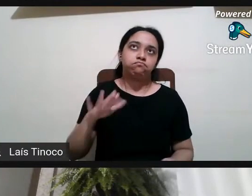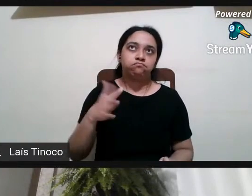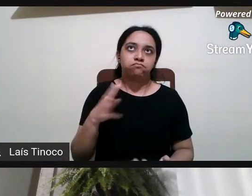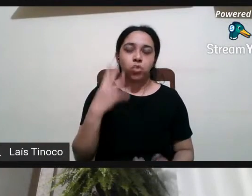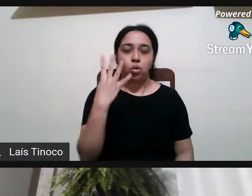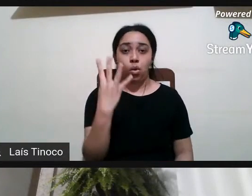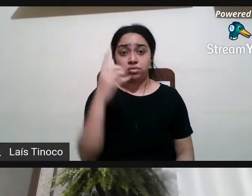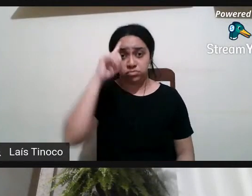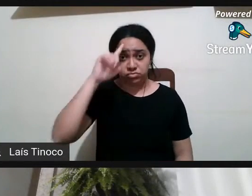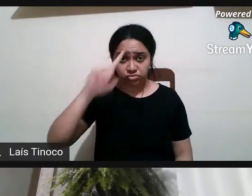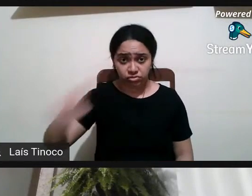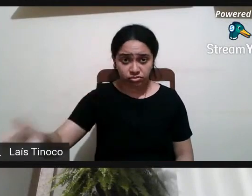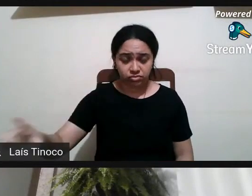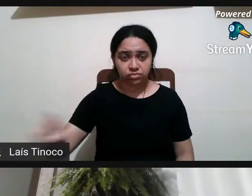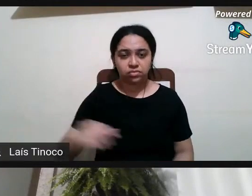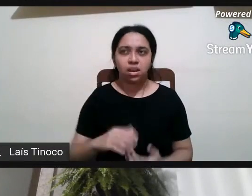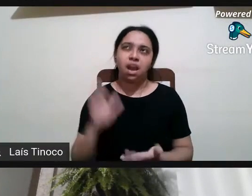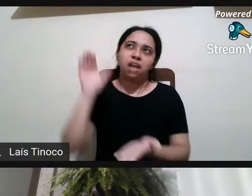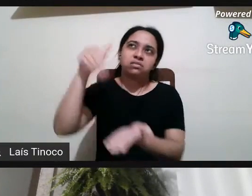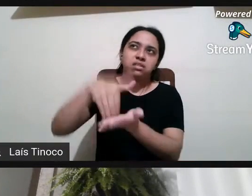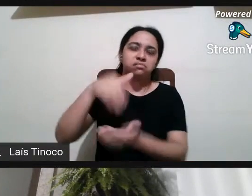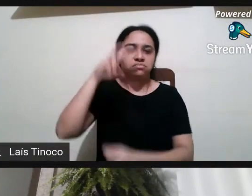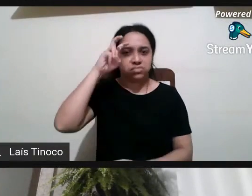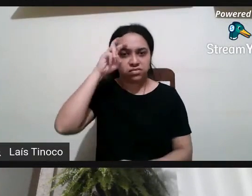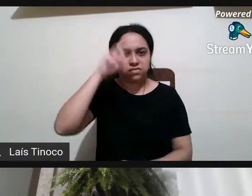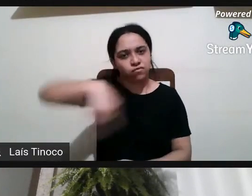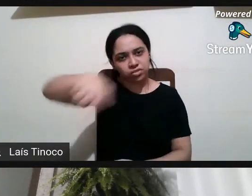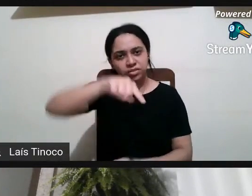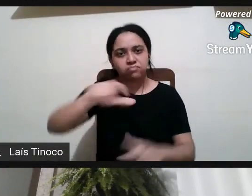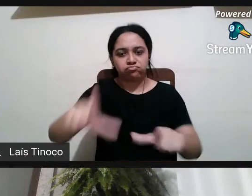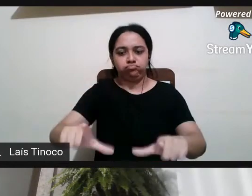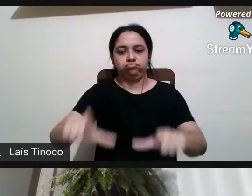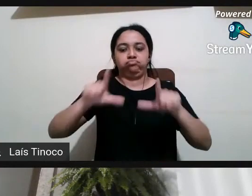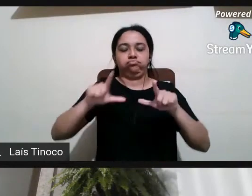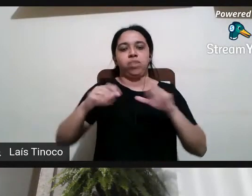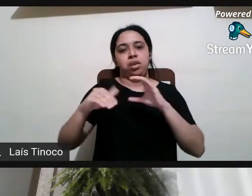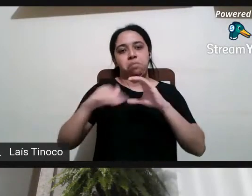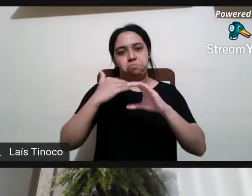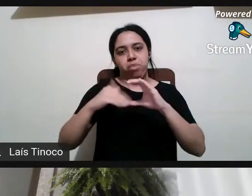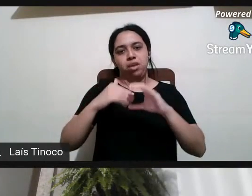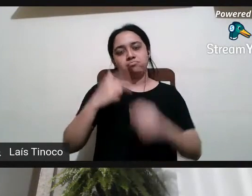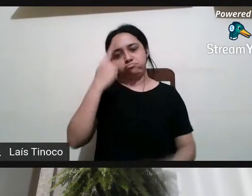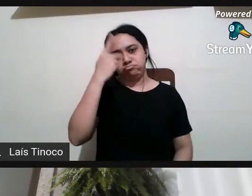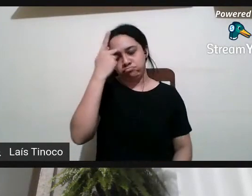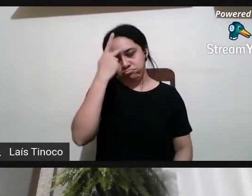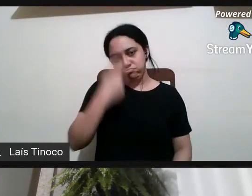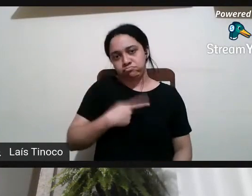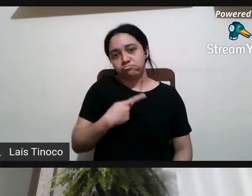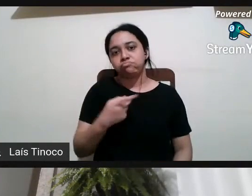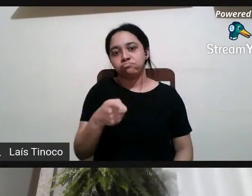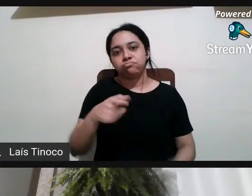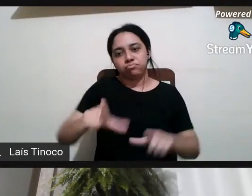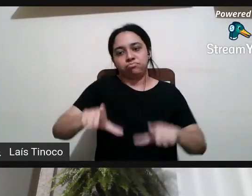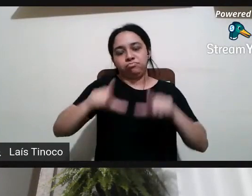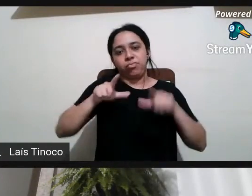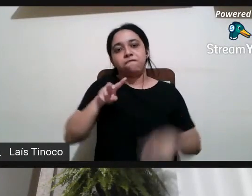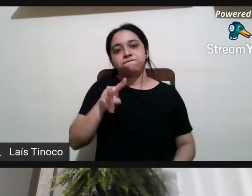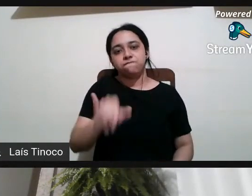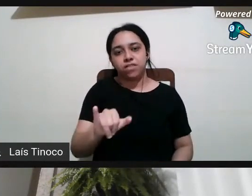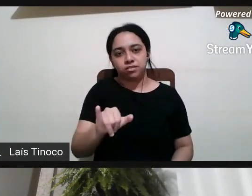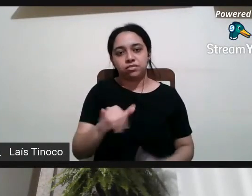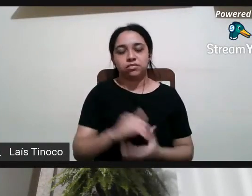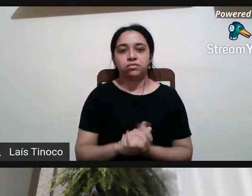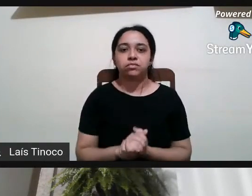dias úteis, até quinta-feira, mais ou menos, vocês já devem receber nos seus e-mails os certificados, e lembrando que